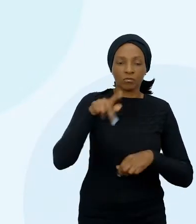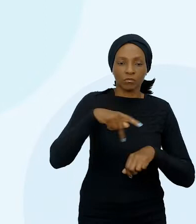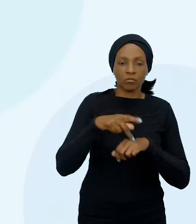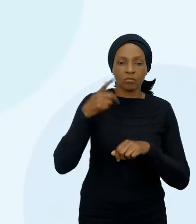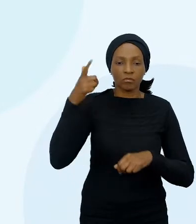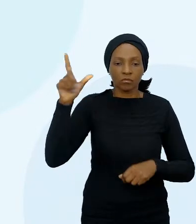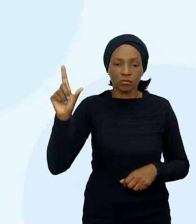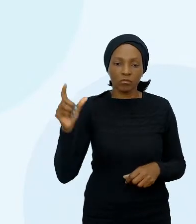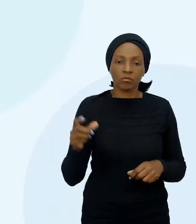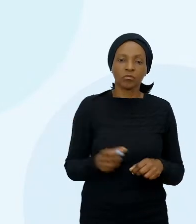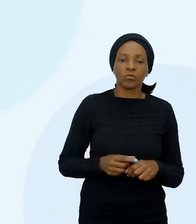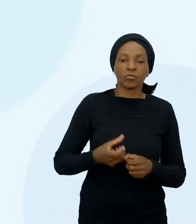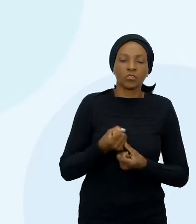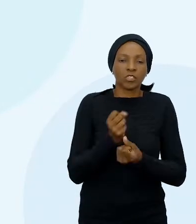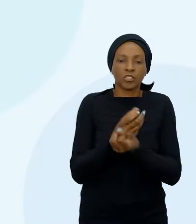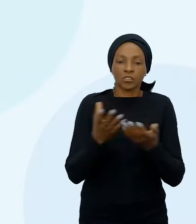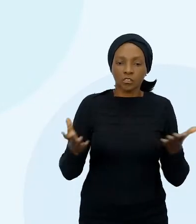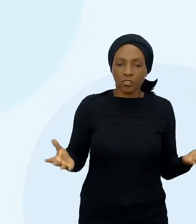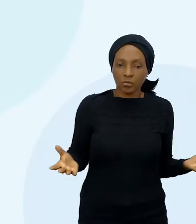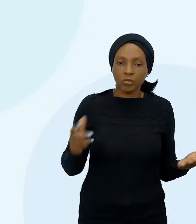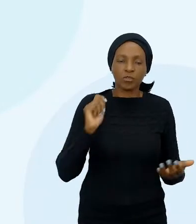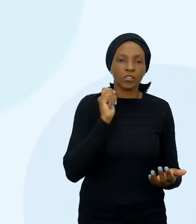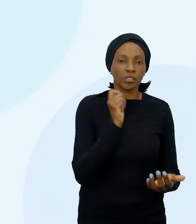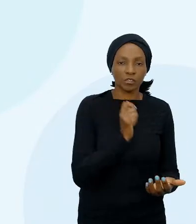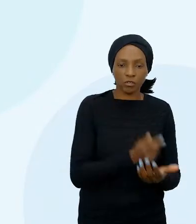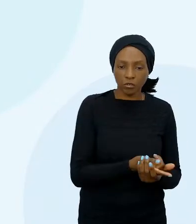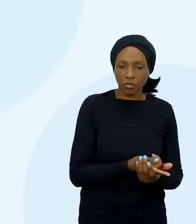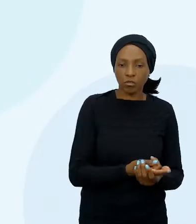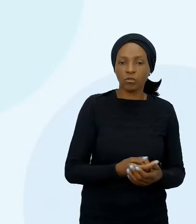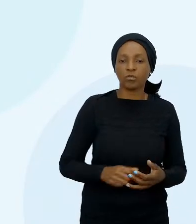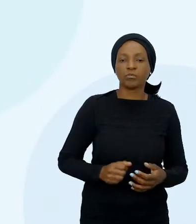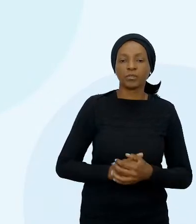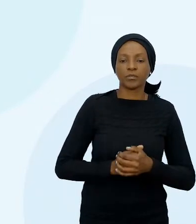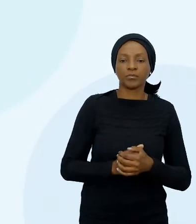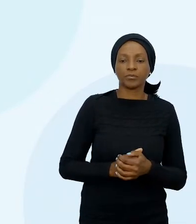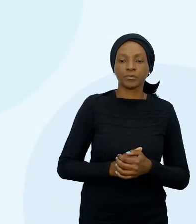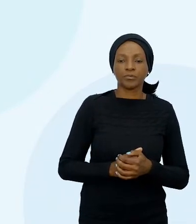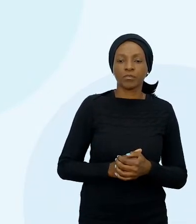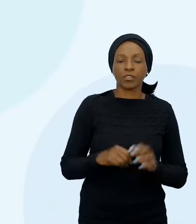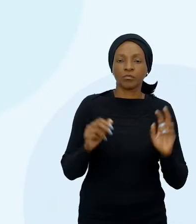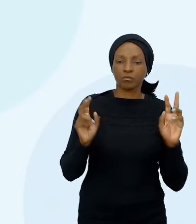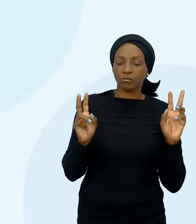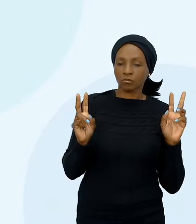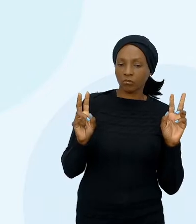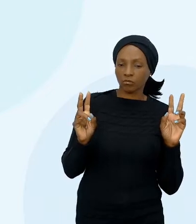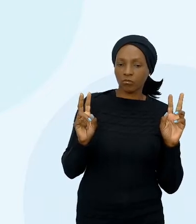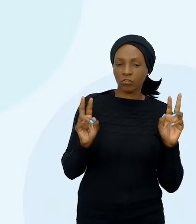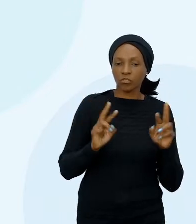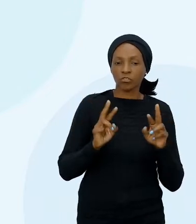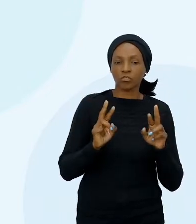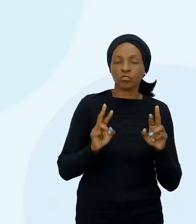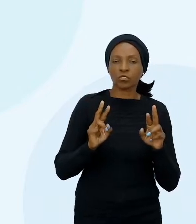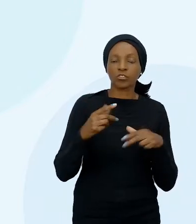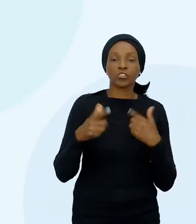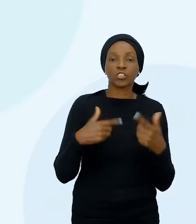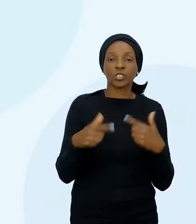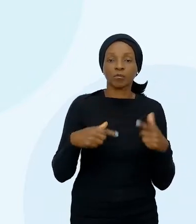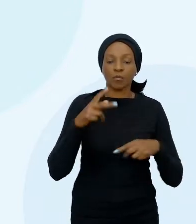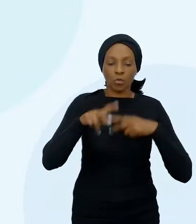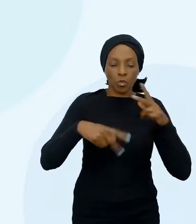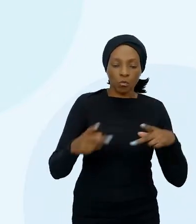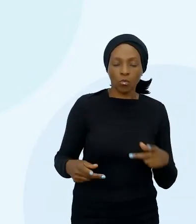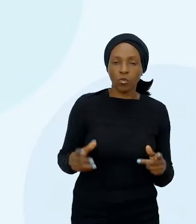distribuidores, comerciantes, consumidores, né? E dos titulares de serviços públicos de limpeza urbana e